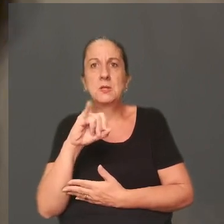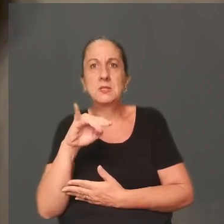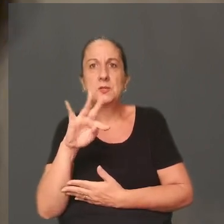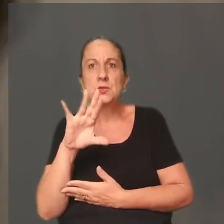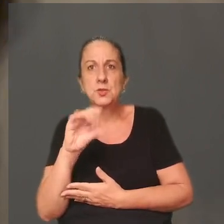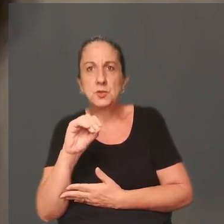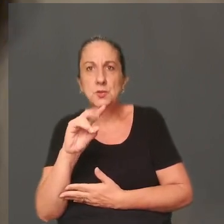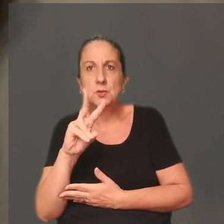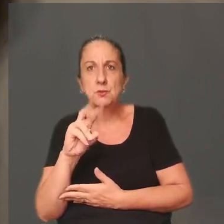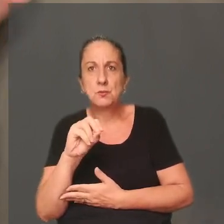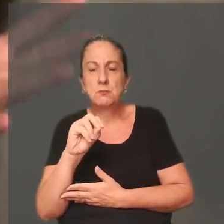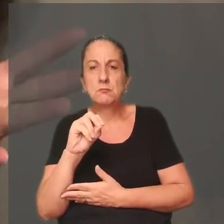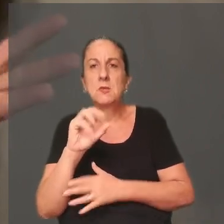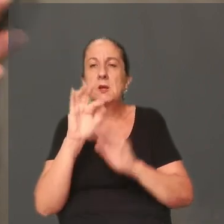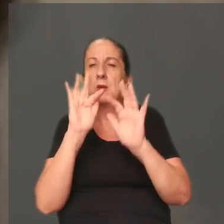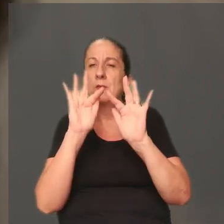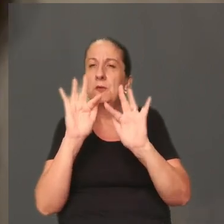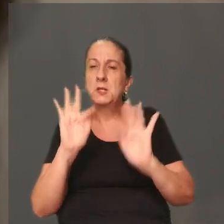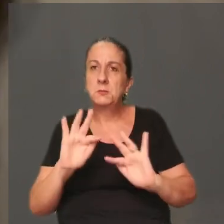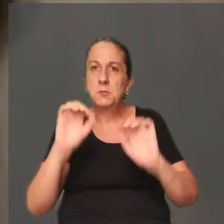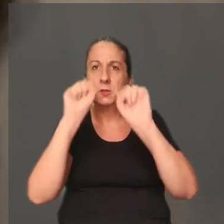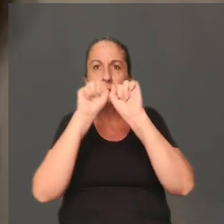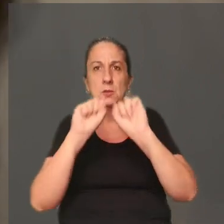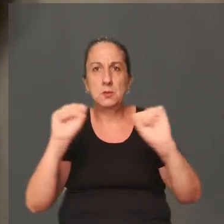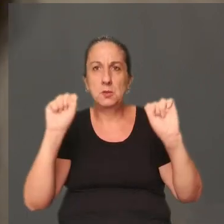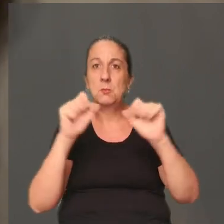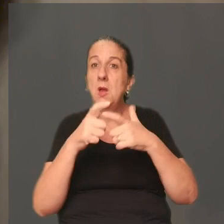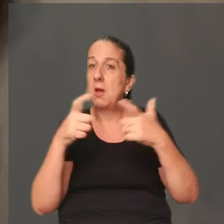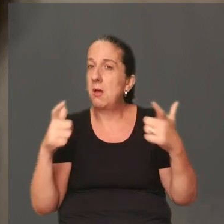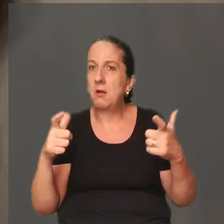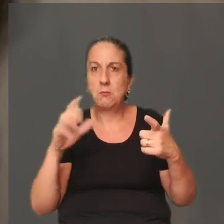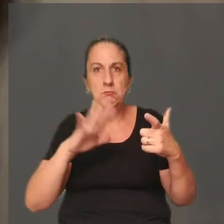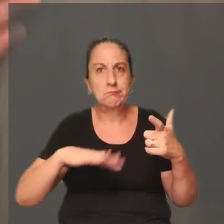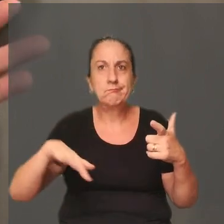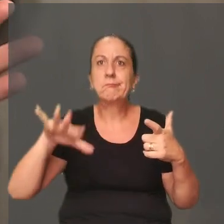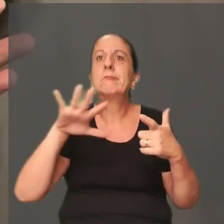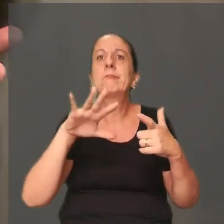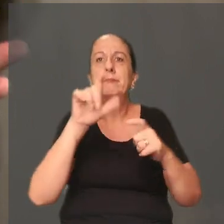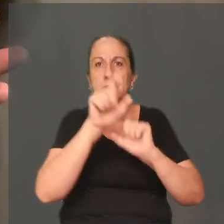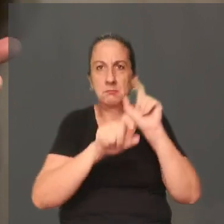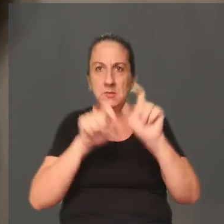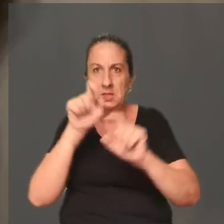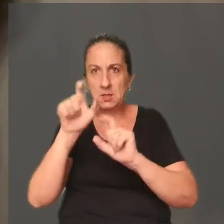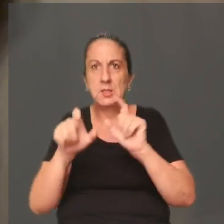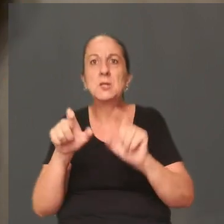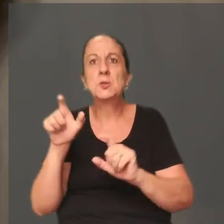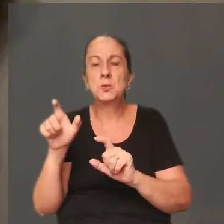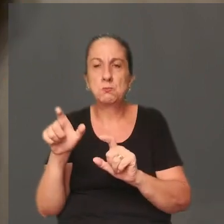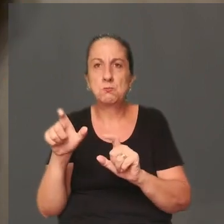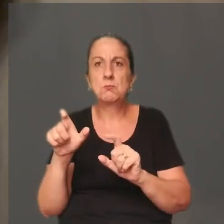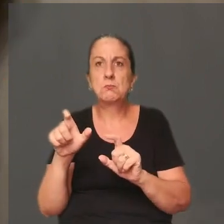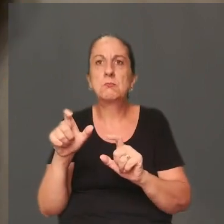dispositivo. E, felizmente, o tribunal, por uma ampla maioria evidente,